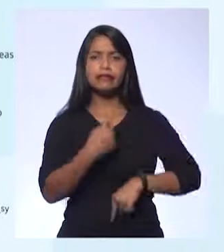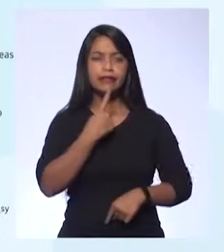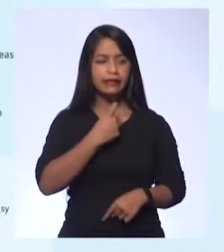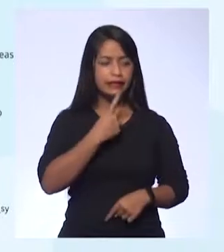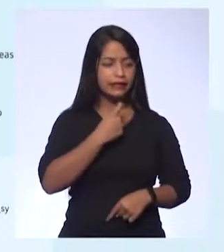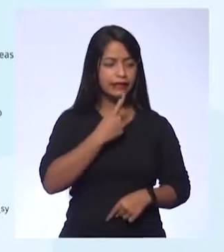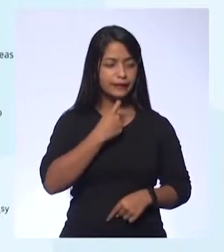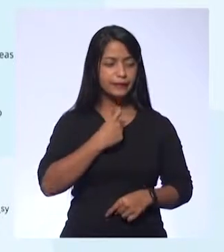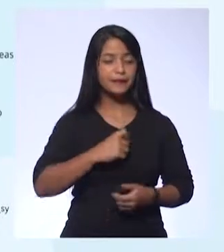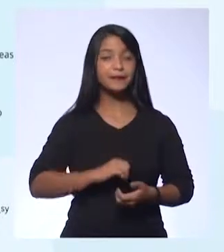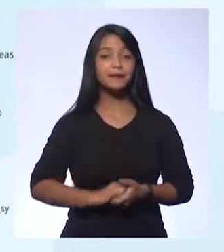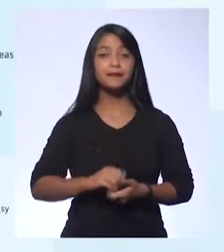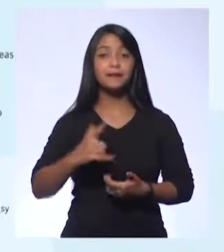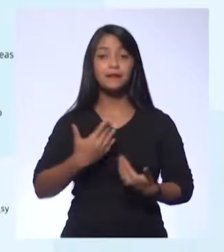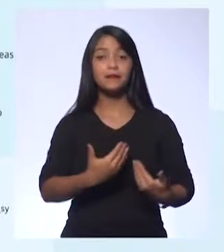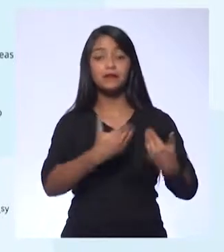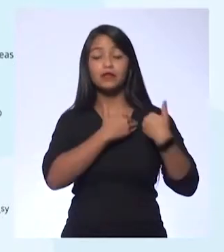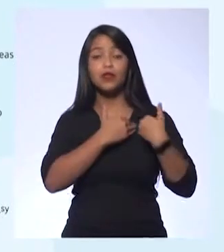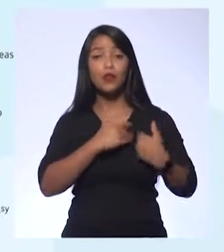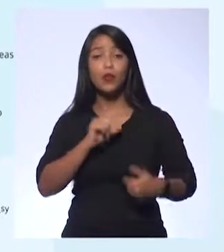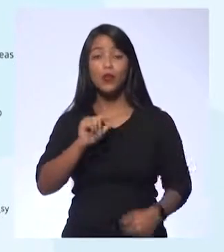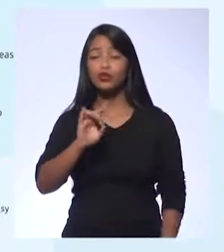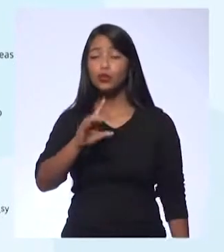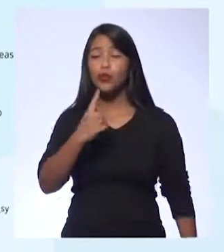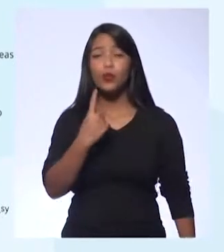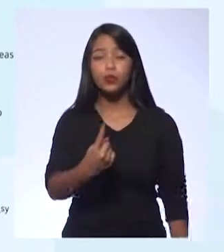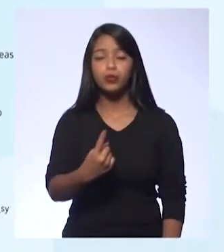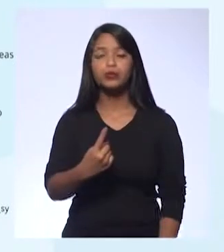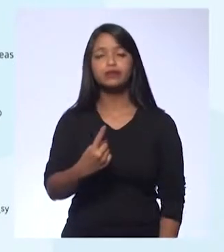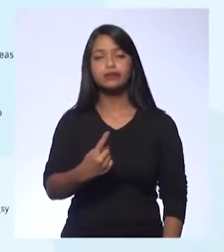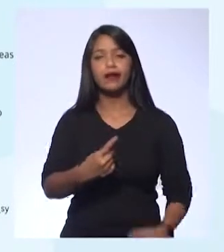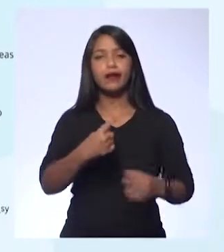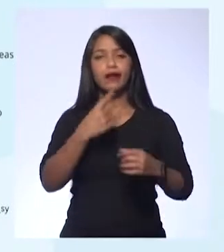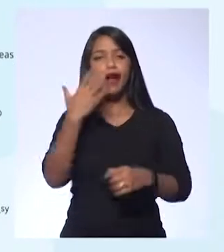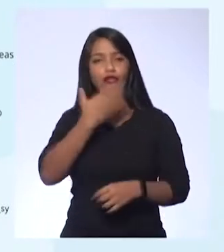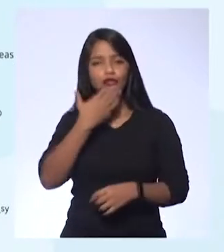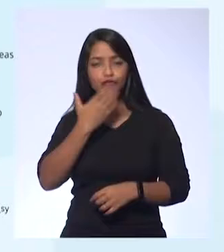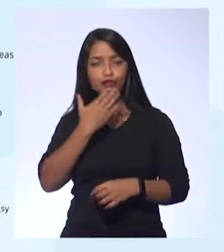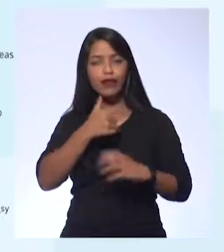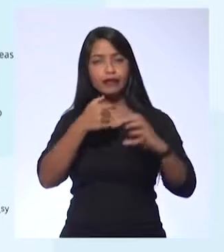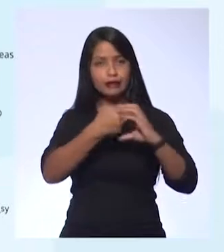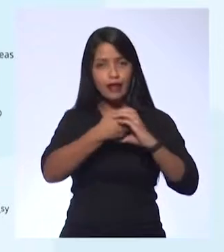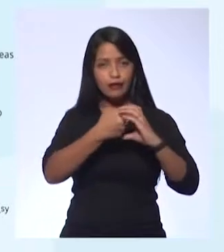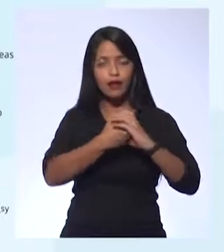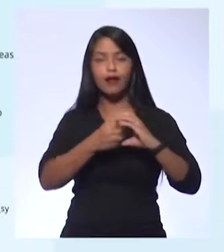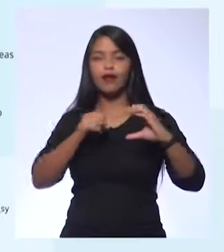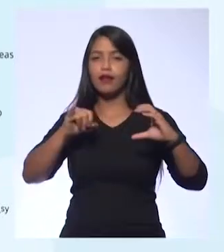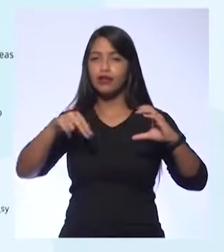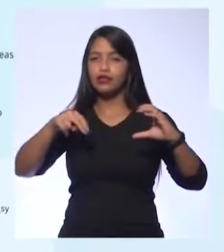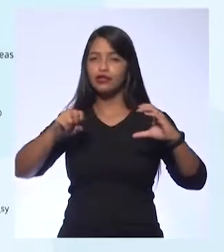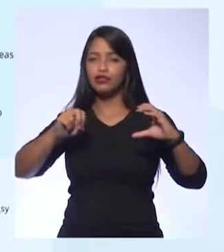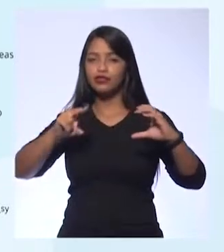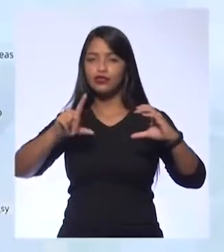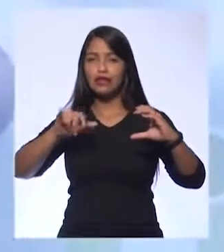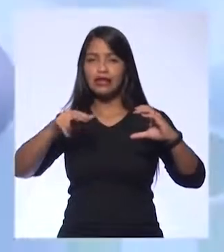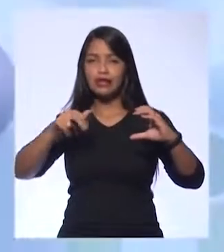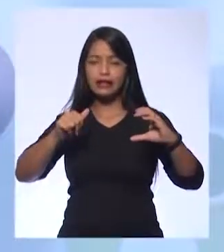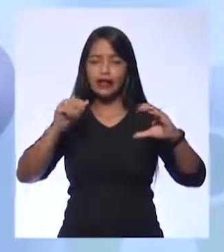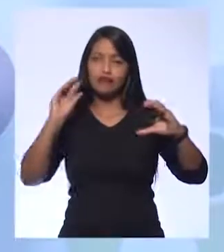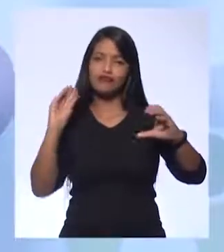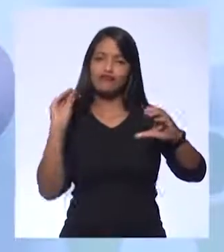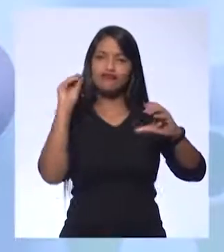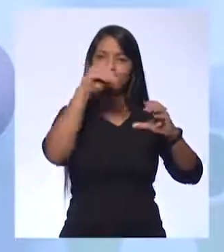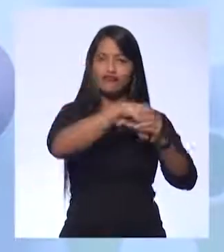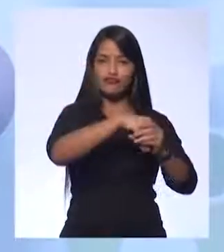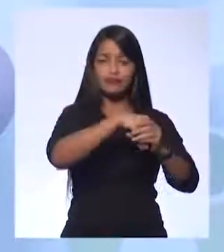coisa: empurrar o açúcar para dentro da célula, tá? Sem insulina, o açúcar fica circulando no sangue e